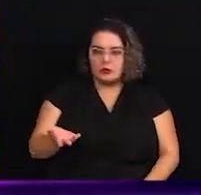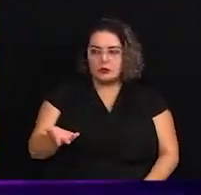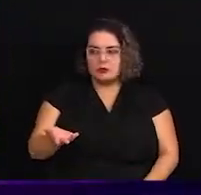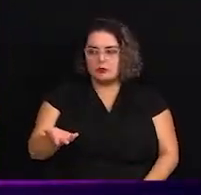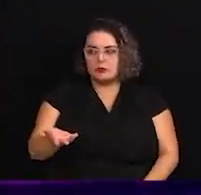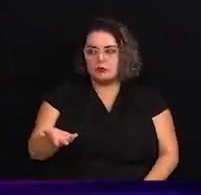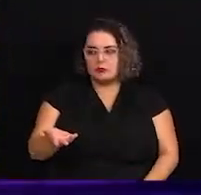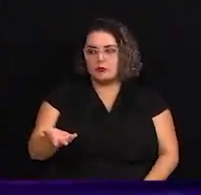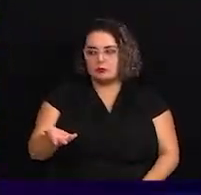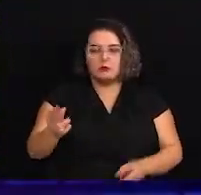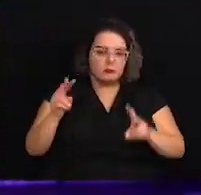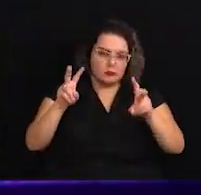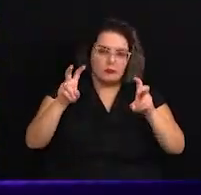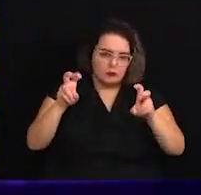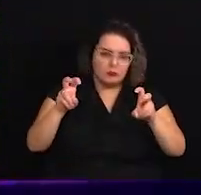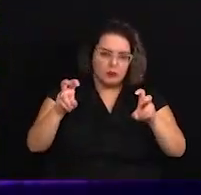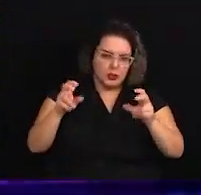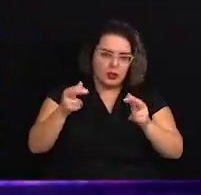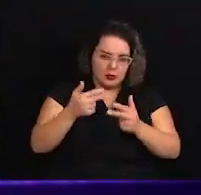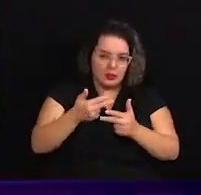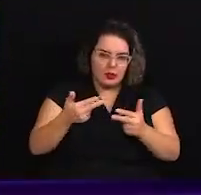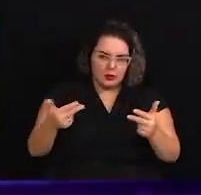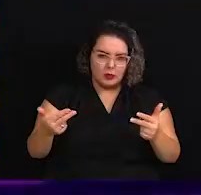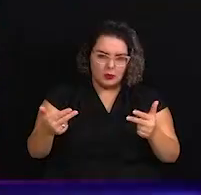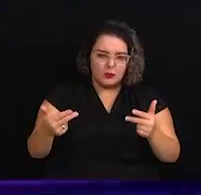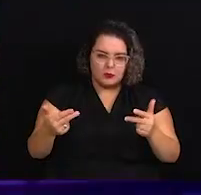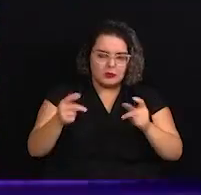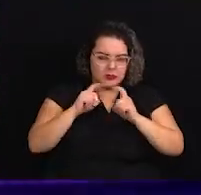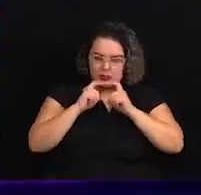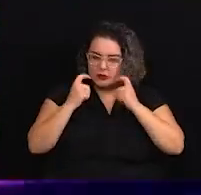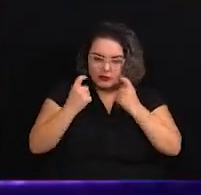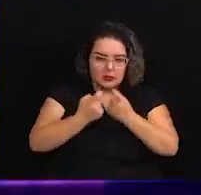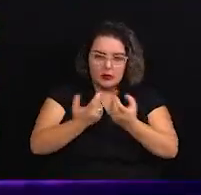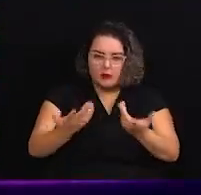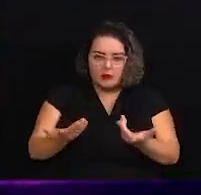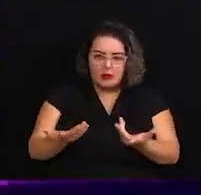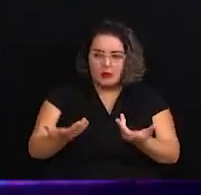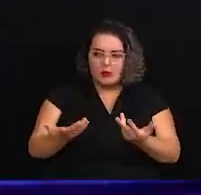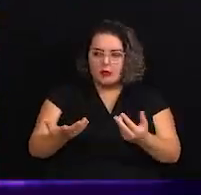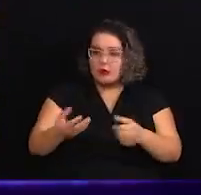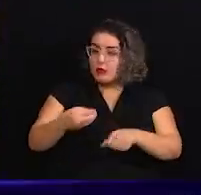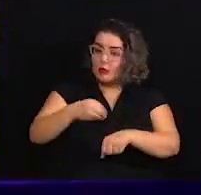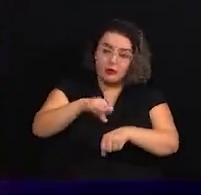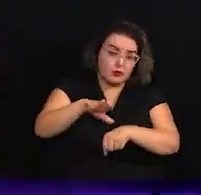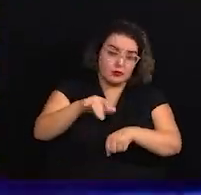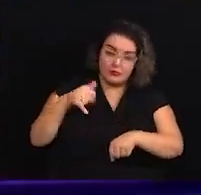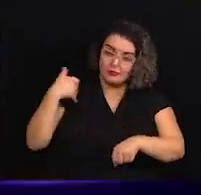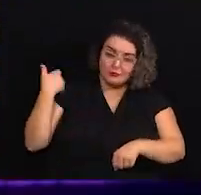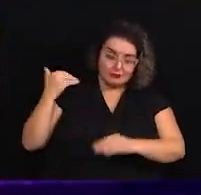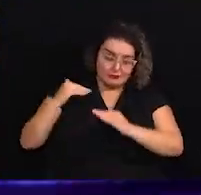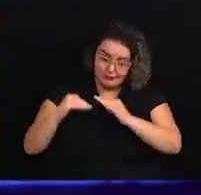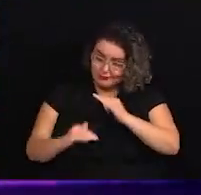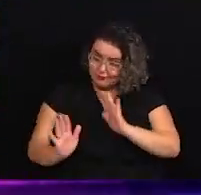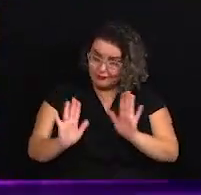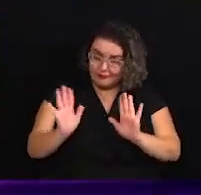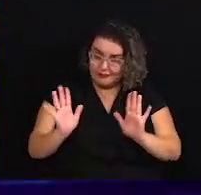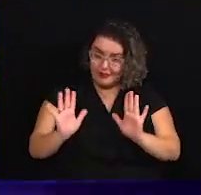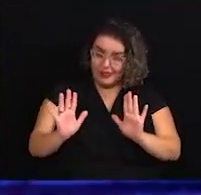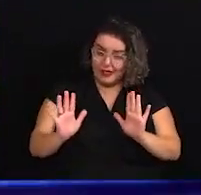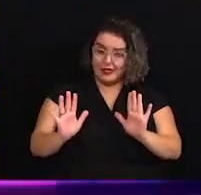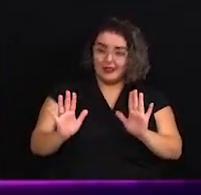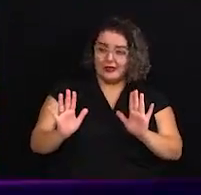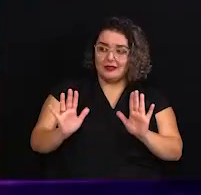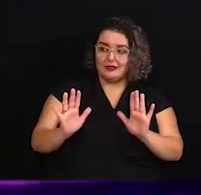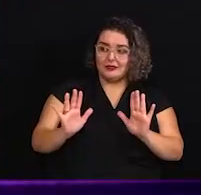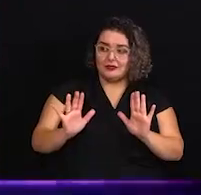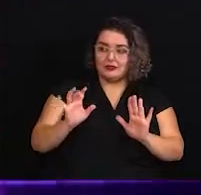até questões sexuais mesmo, tá? É um livro que eu não indicaria para menor de idade, para começar por aí, tá? Só para te